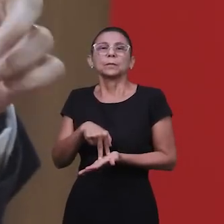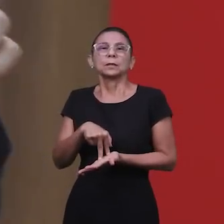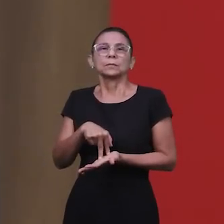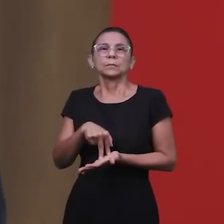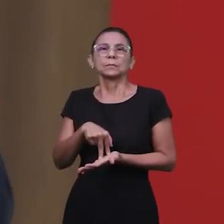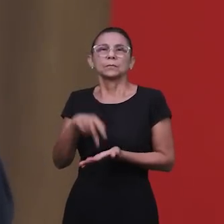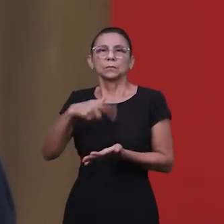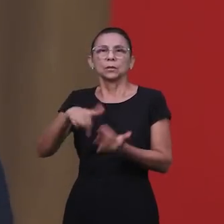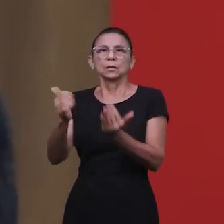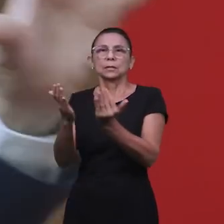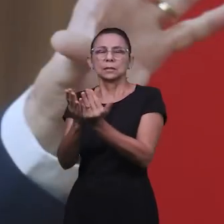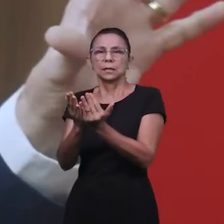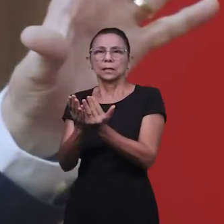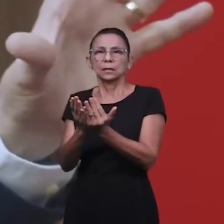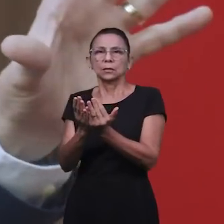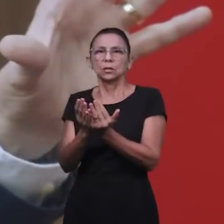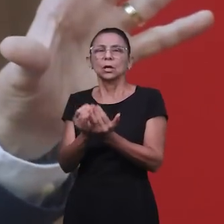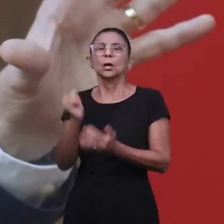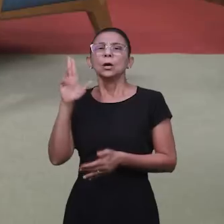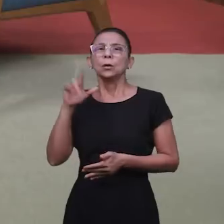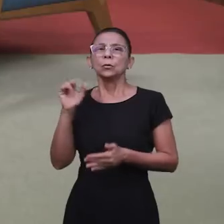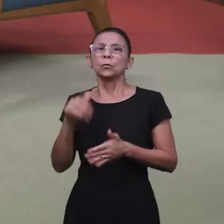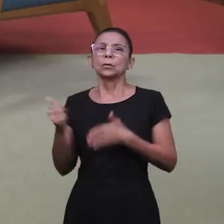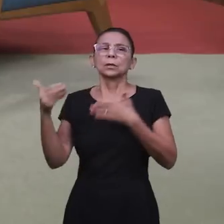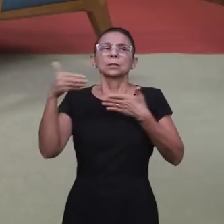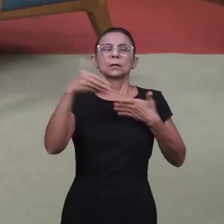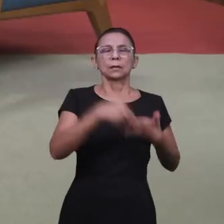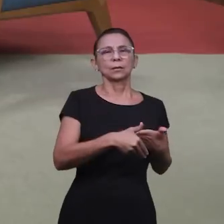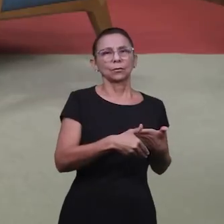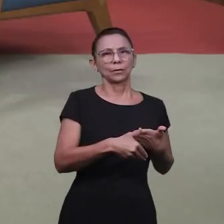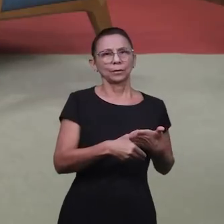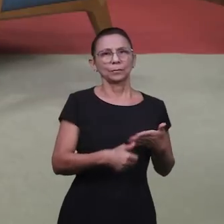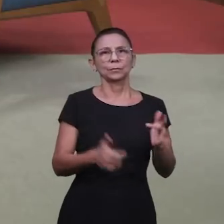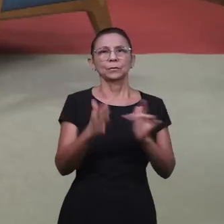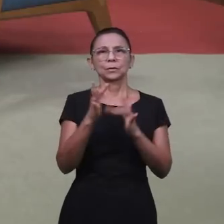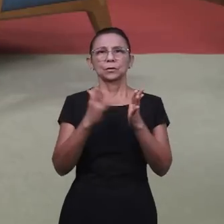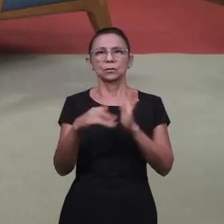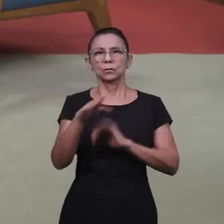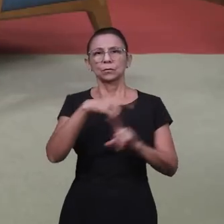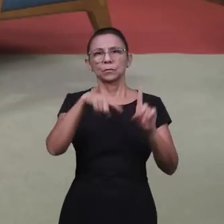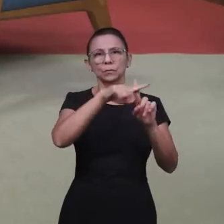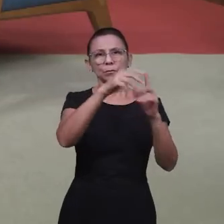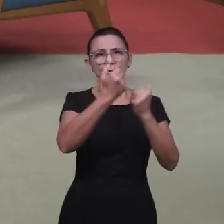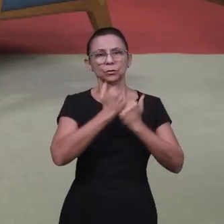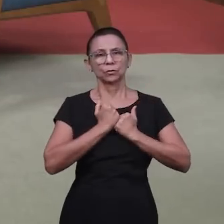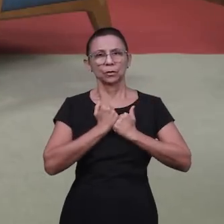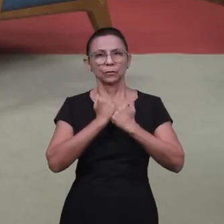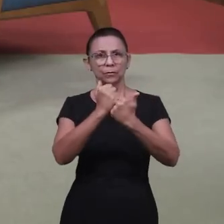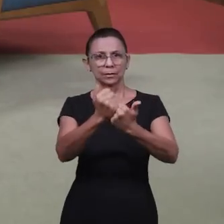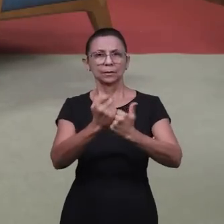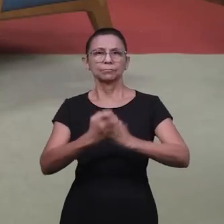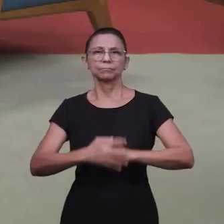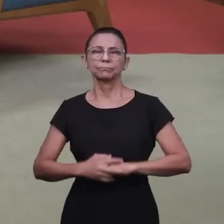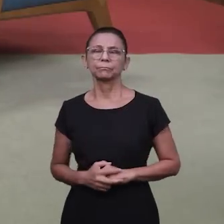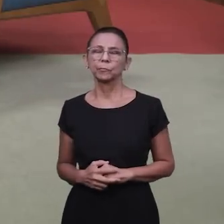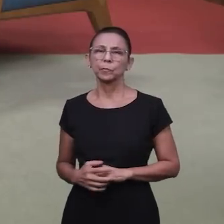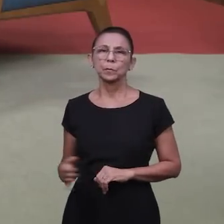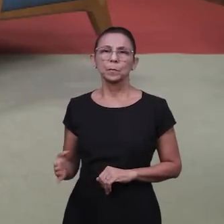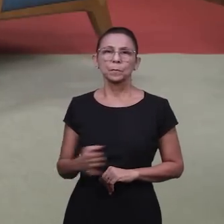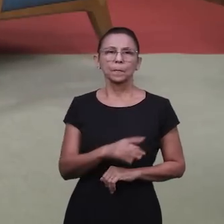recuar, seja diante do que for, porque esse preço foi pago por nós. Glória a Deus. Eu queria